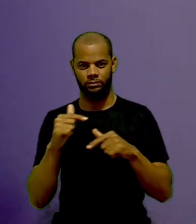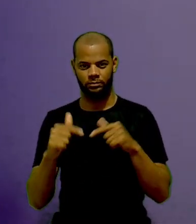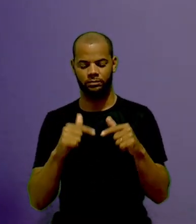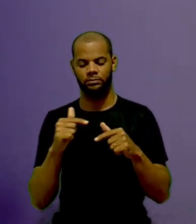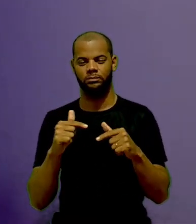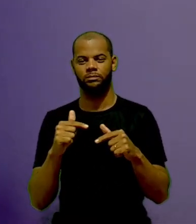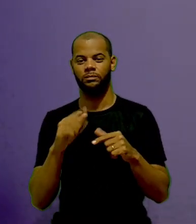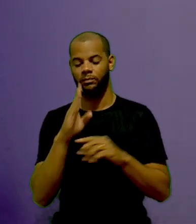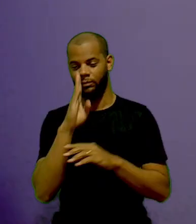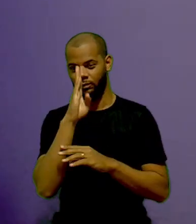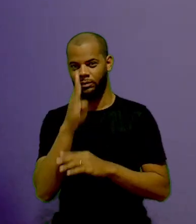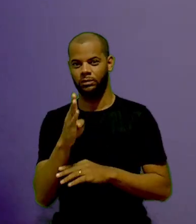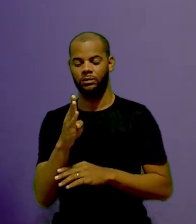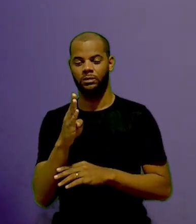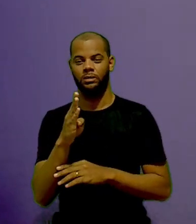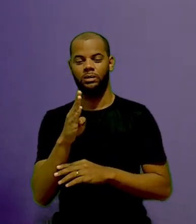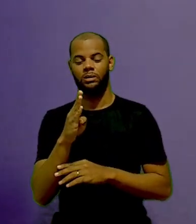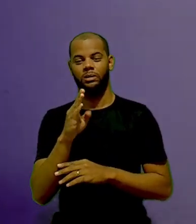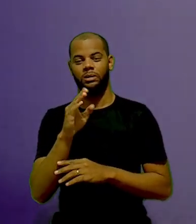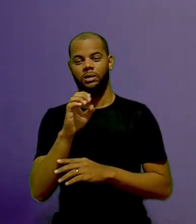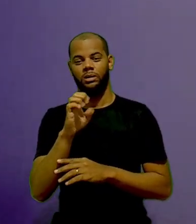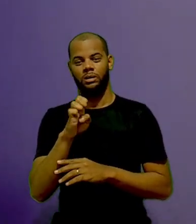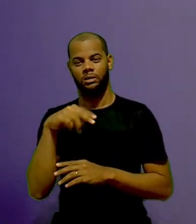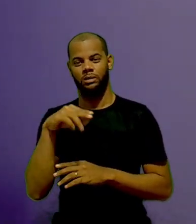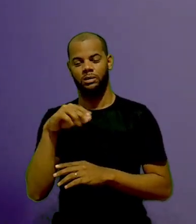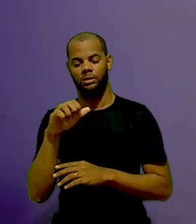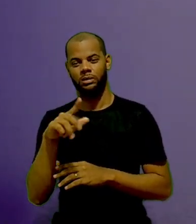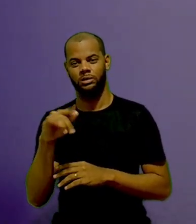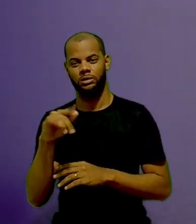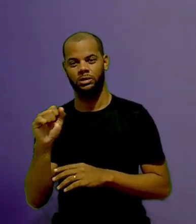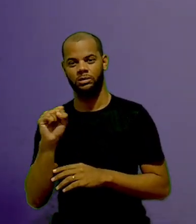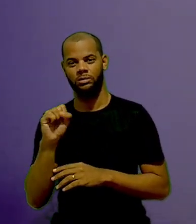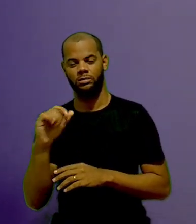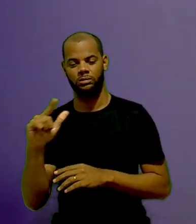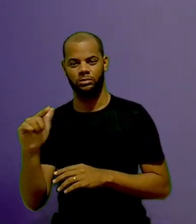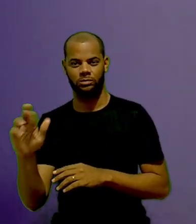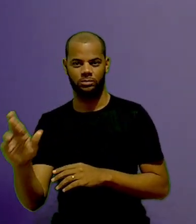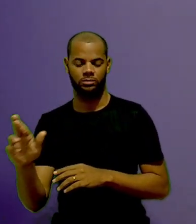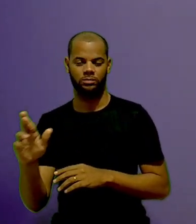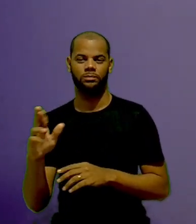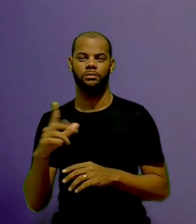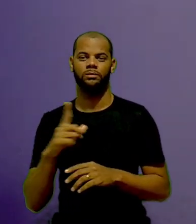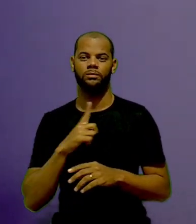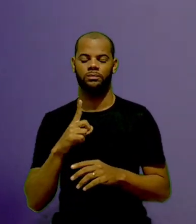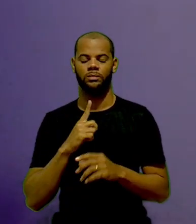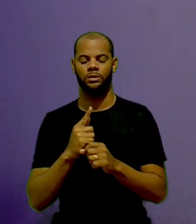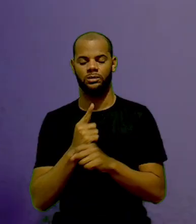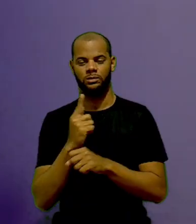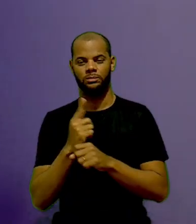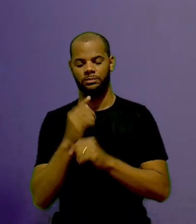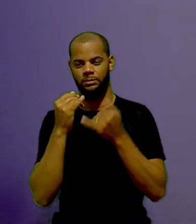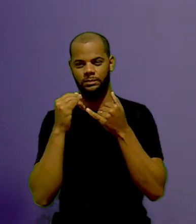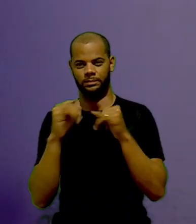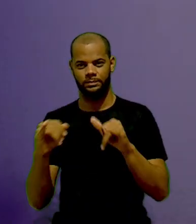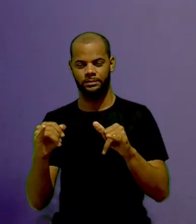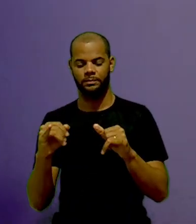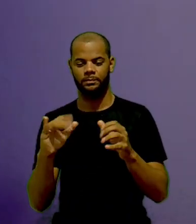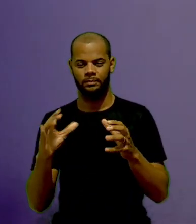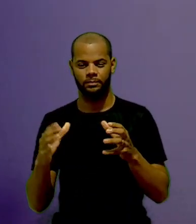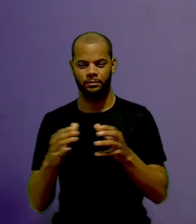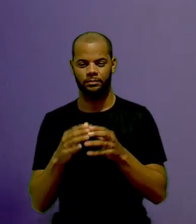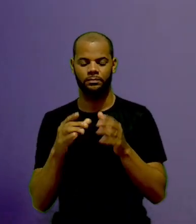em energia solar, armazenamento em baterias, eficiência energética e gestão elétrica. Integra o Grupo de